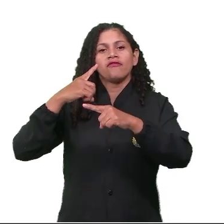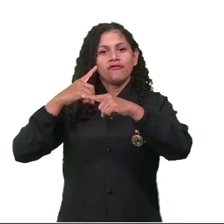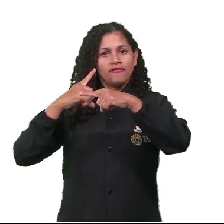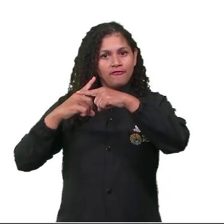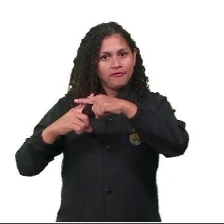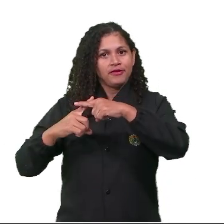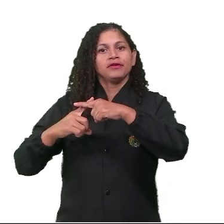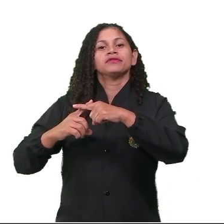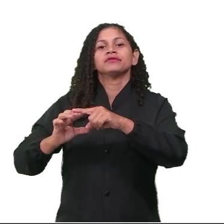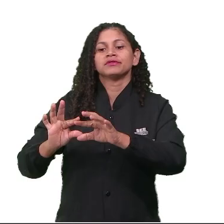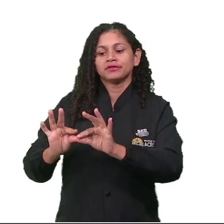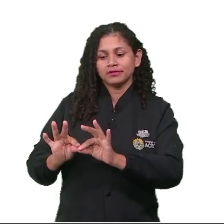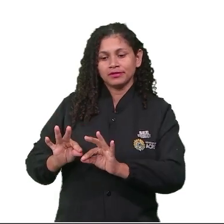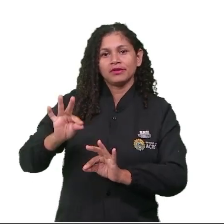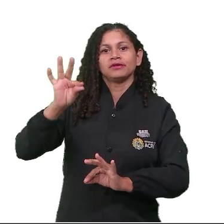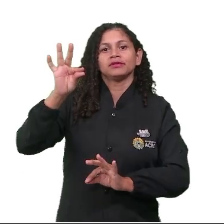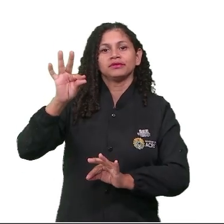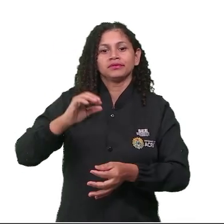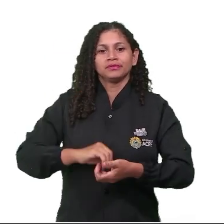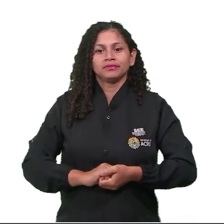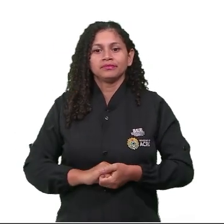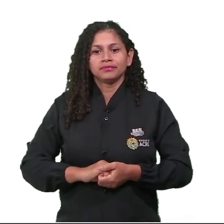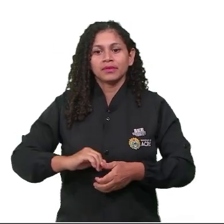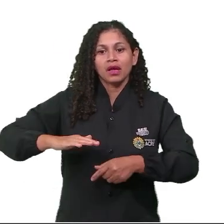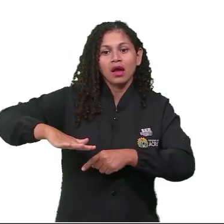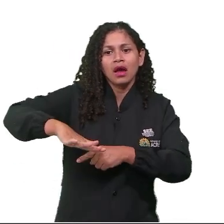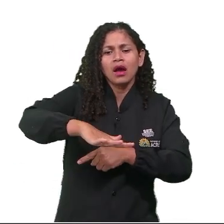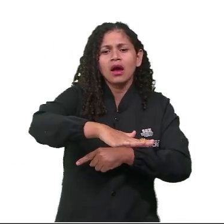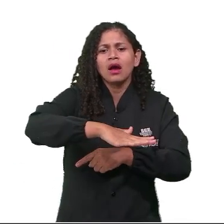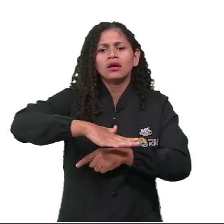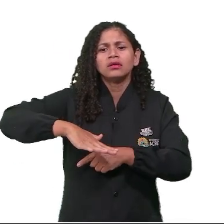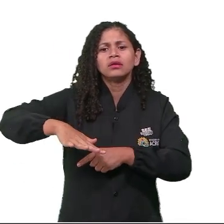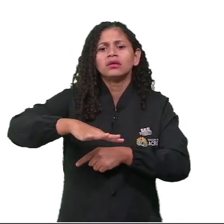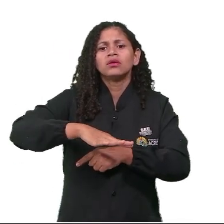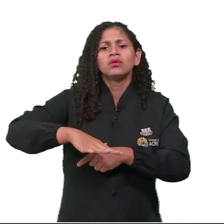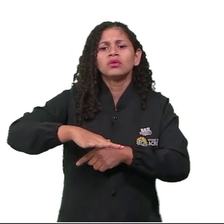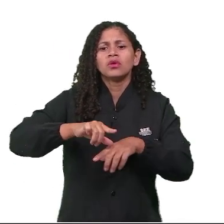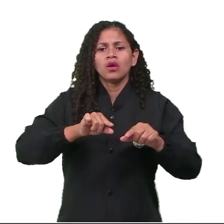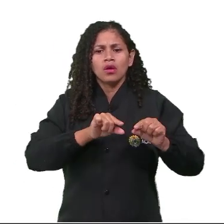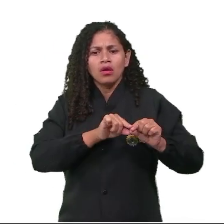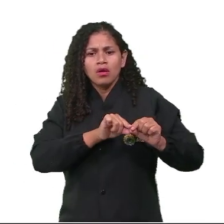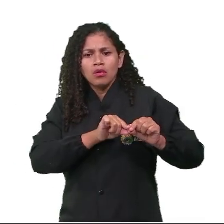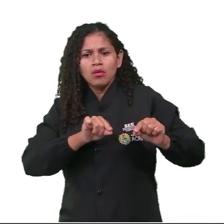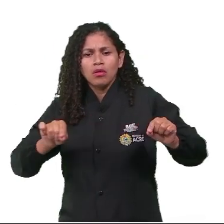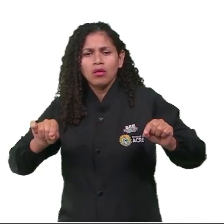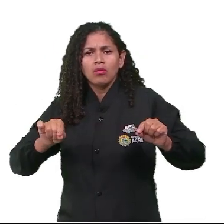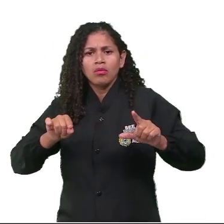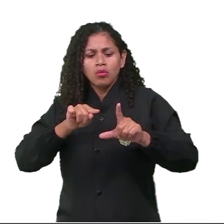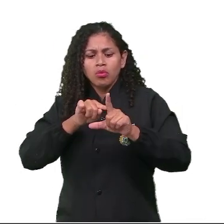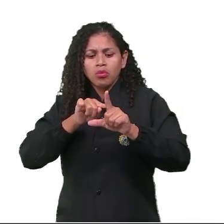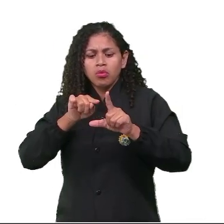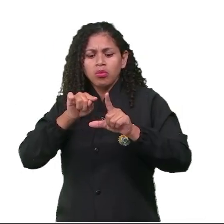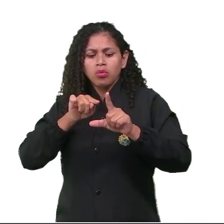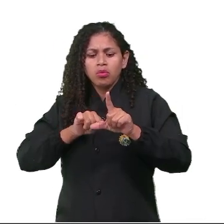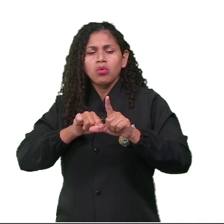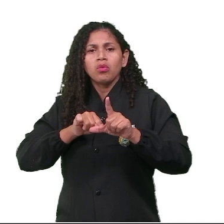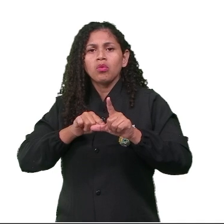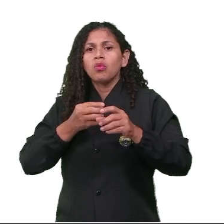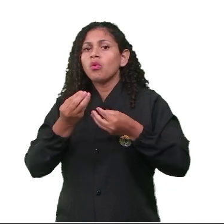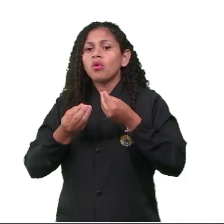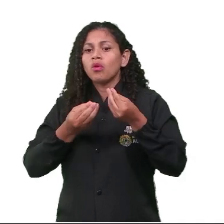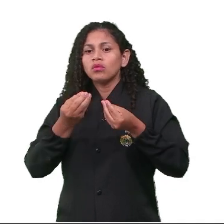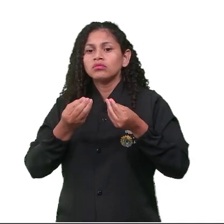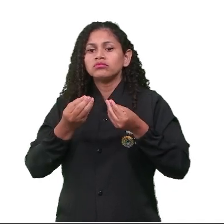altura. Qual que é a base ali, pessoal? A base é um retângulo. Como que eu calculo a área do retângulo? Basta